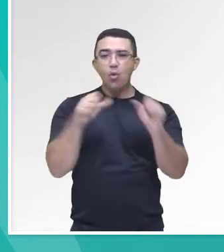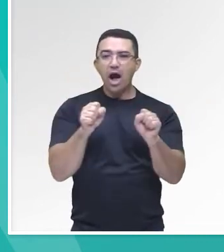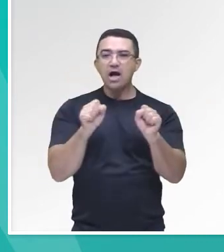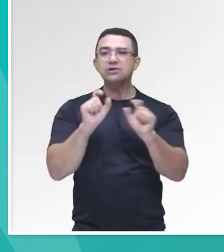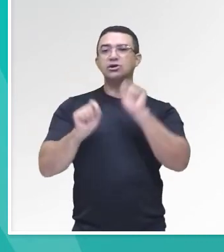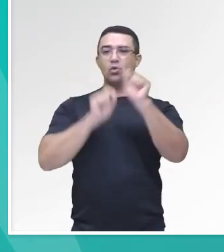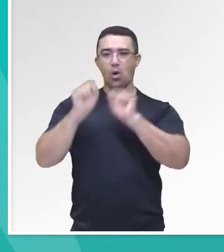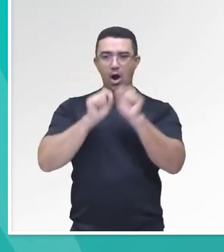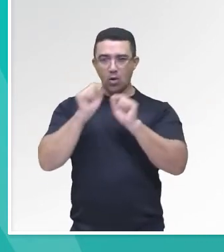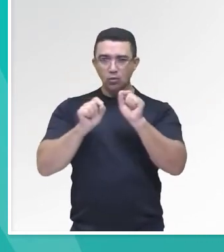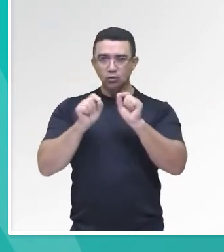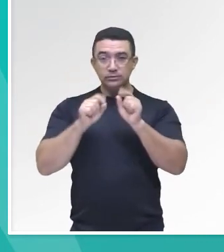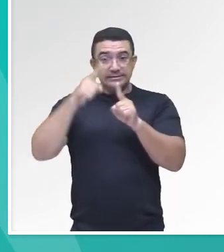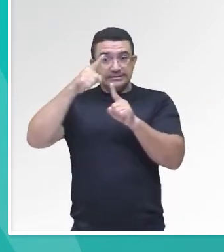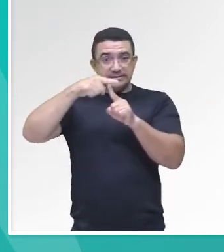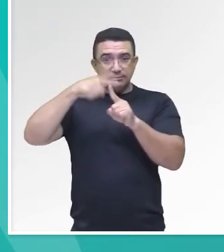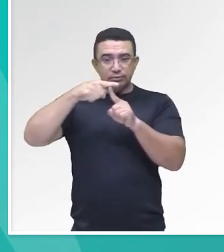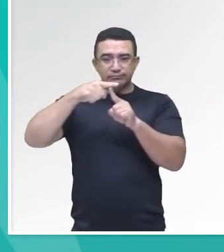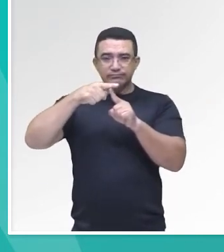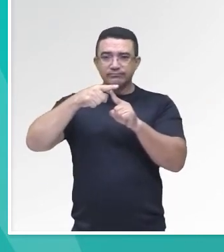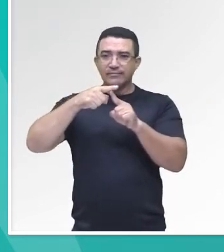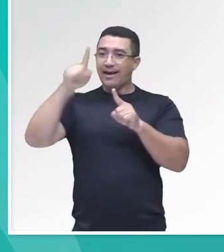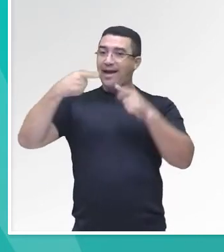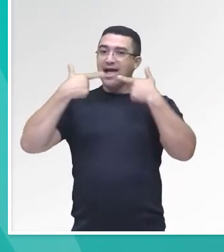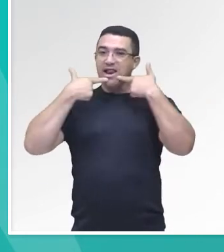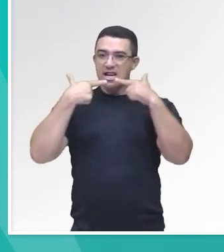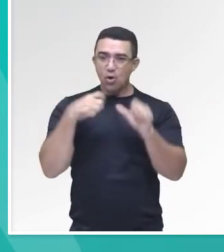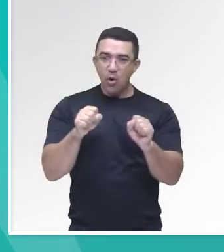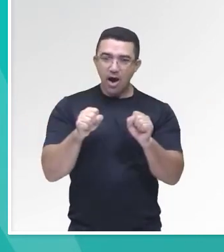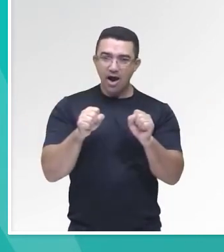lá? Aqui eu tenho a linguagem